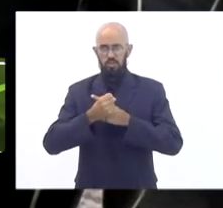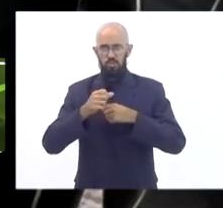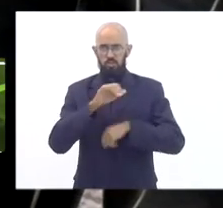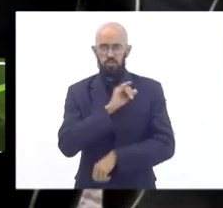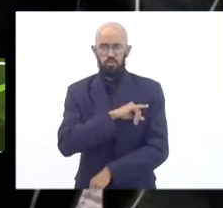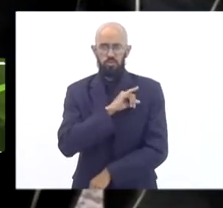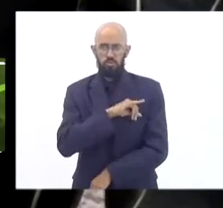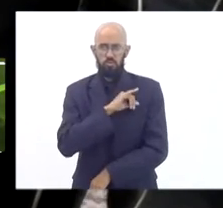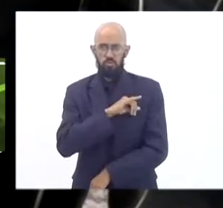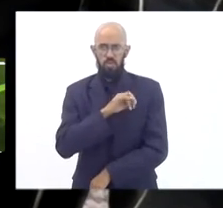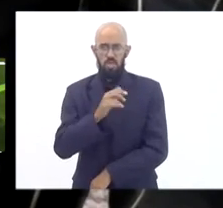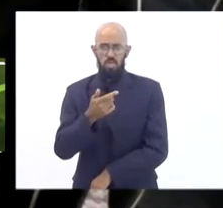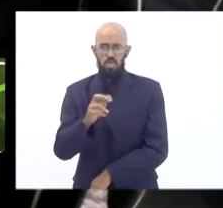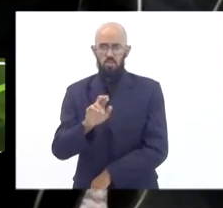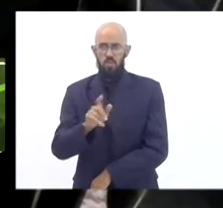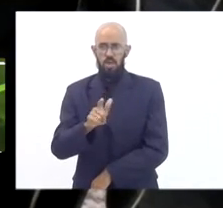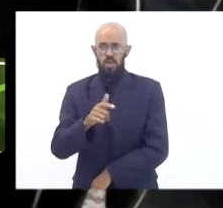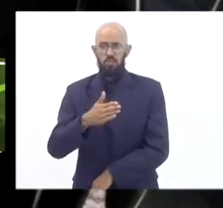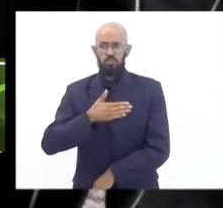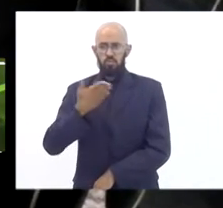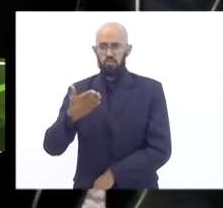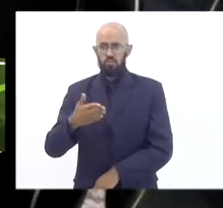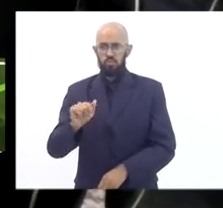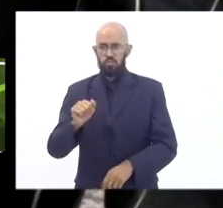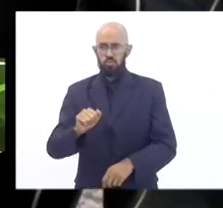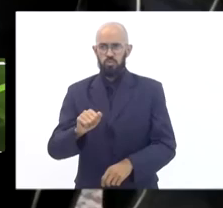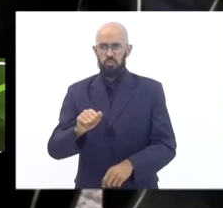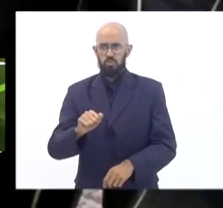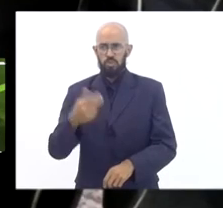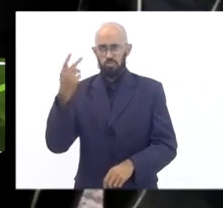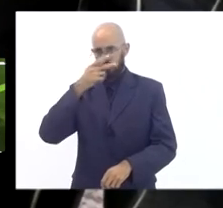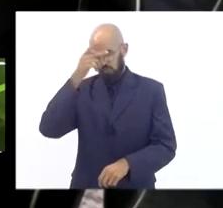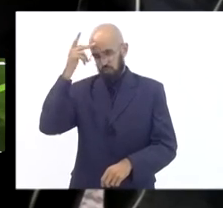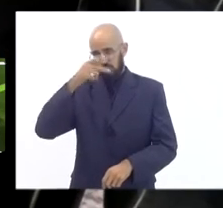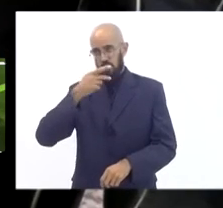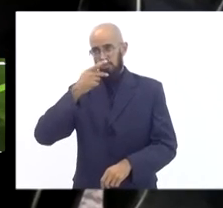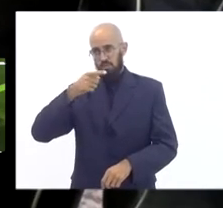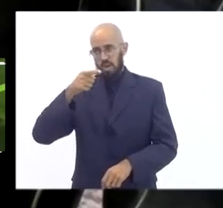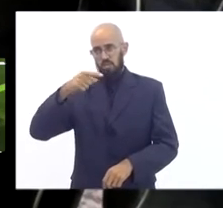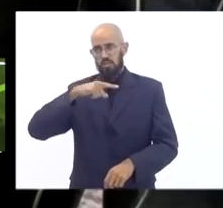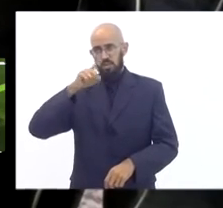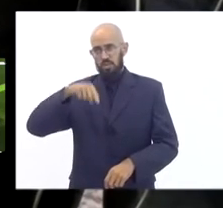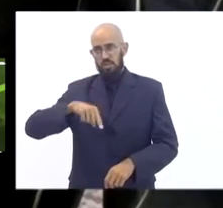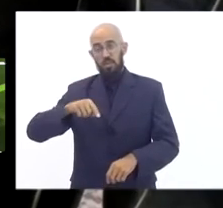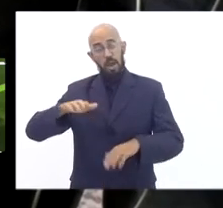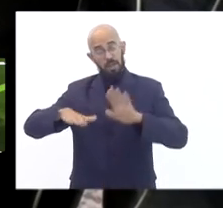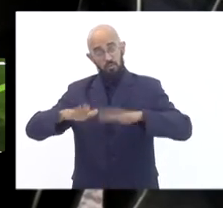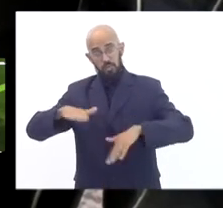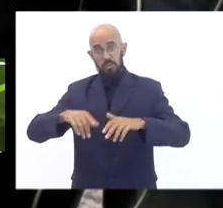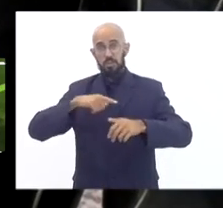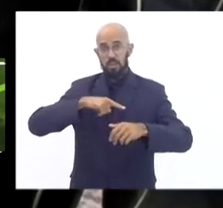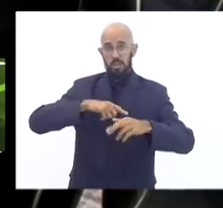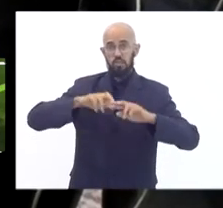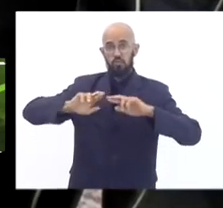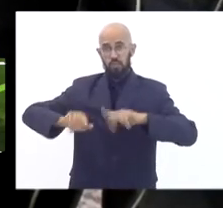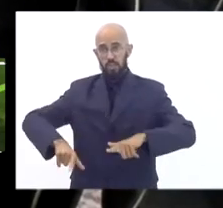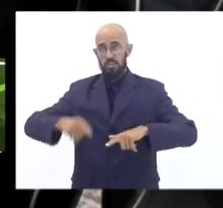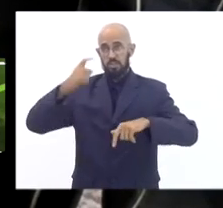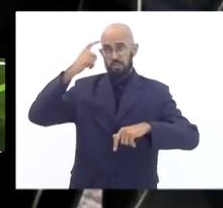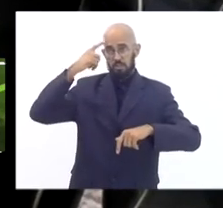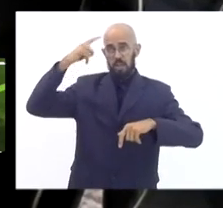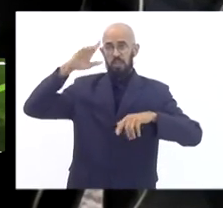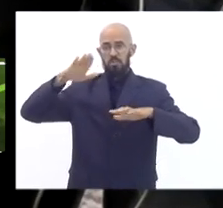espanto eu estar ao lado daqueles que eu sempre cito, em que pese eventuais diferenças ideológicas, que participam